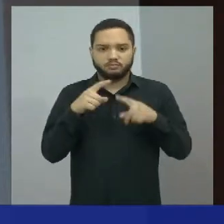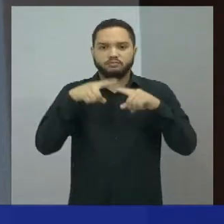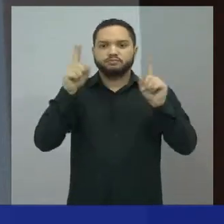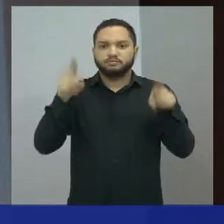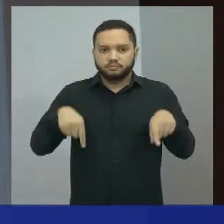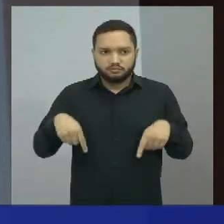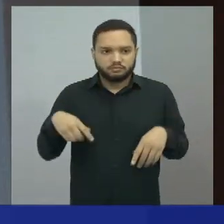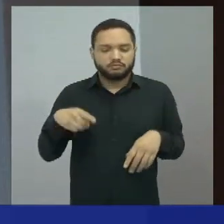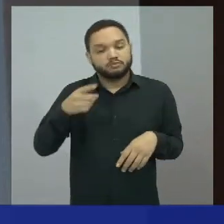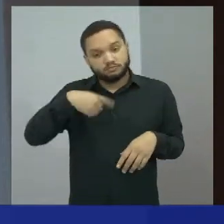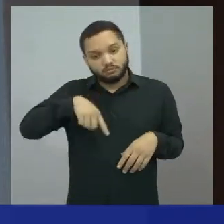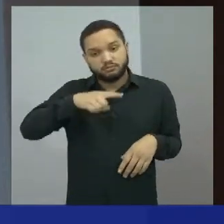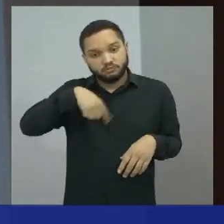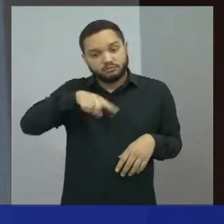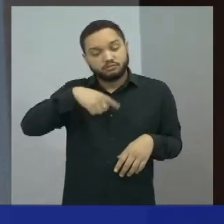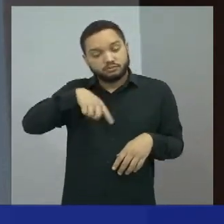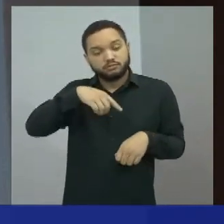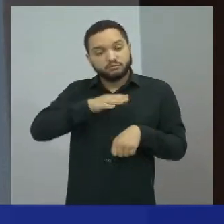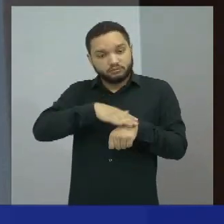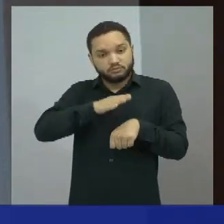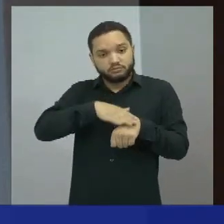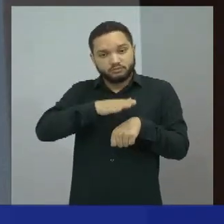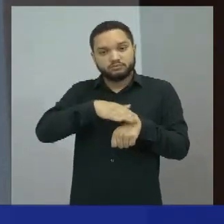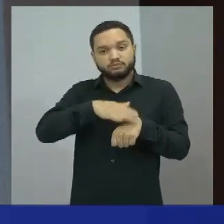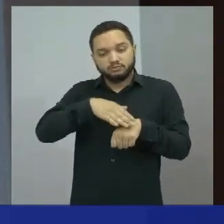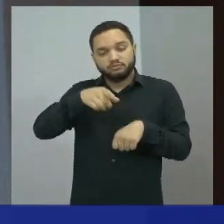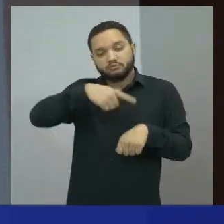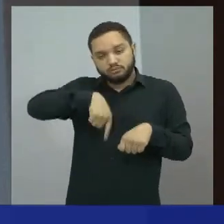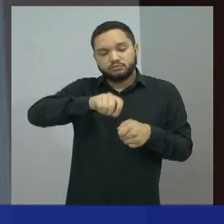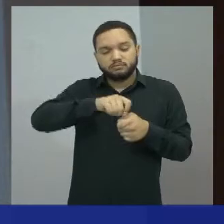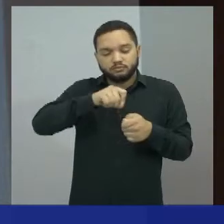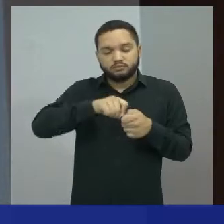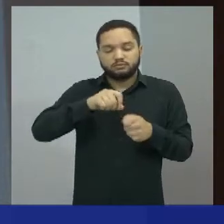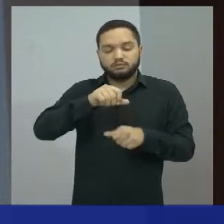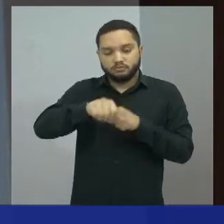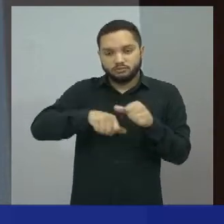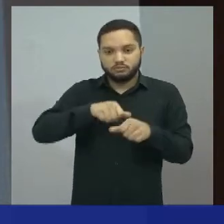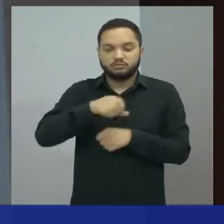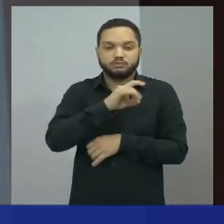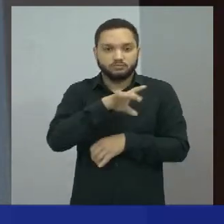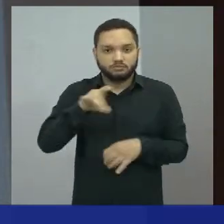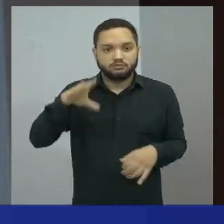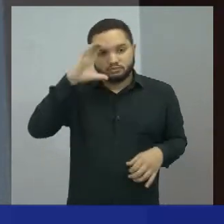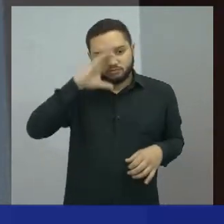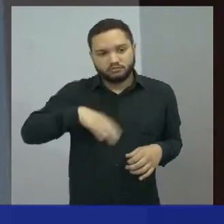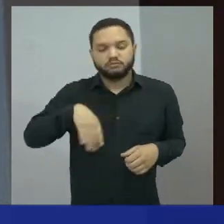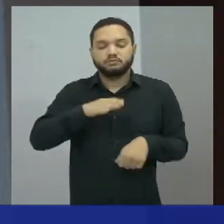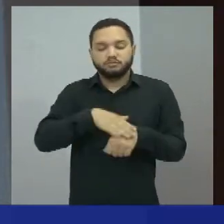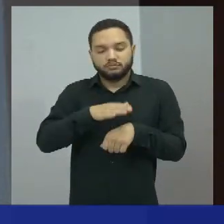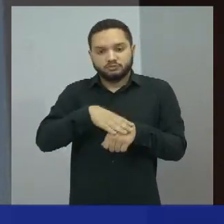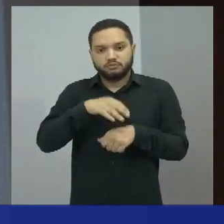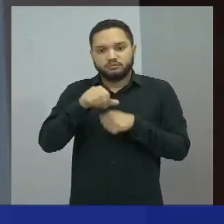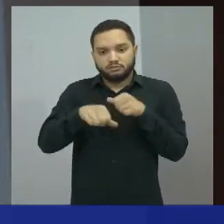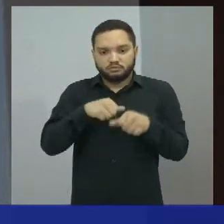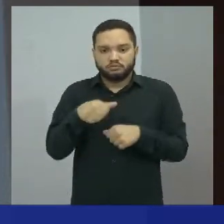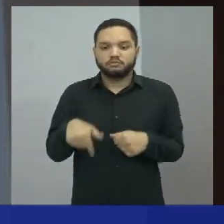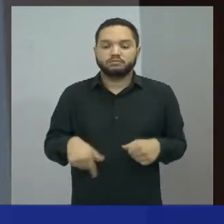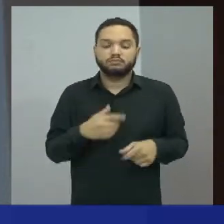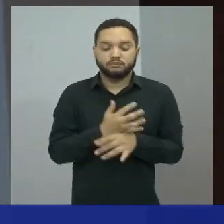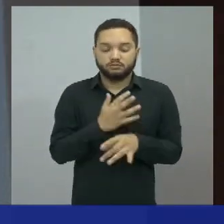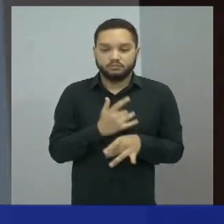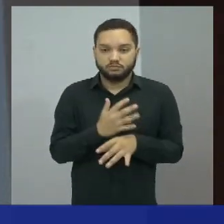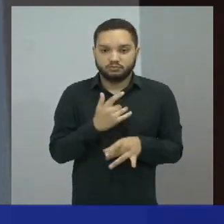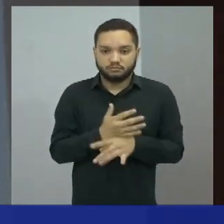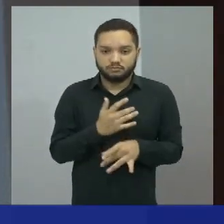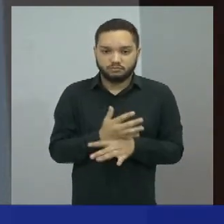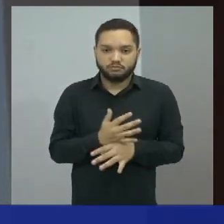ações, e nós somos agentes dessa transformação. Cada cidadão é agente dessa transformação, da cidade que nós temos para a